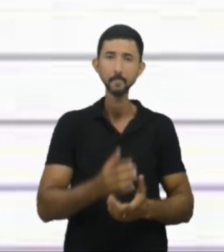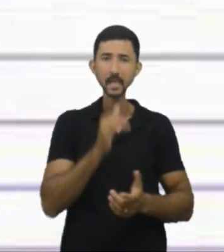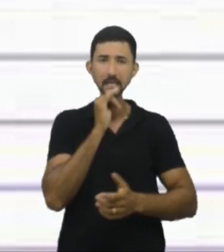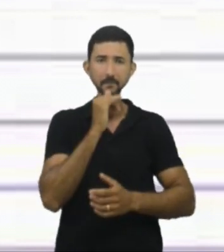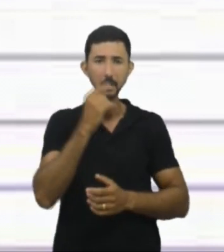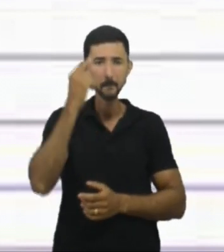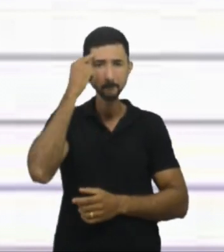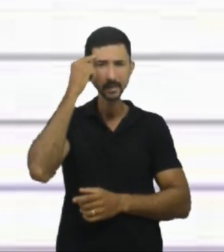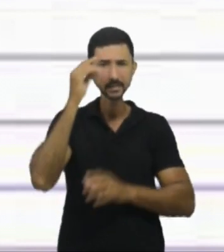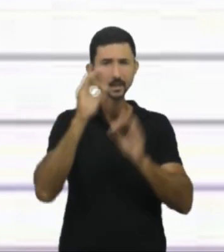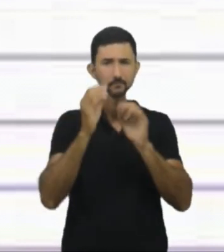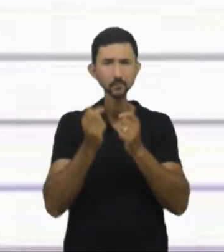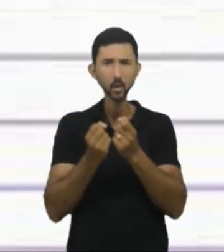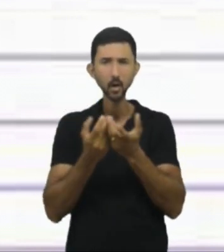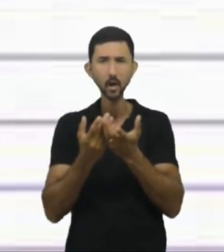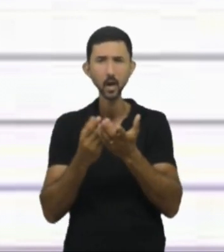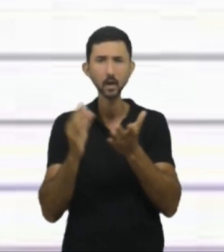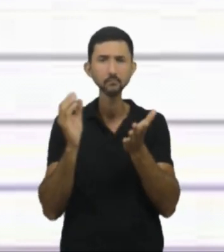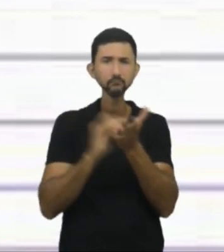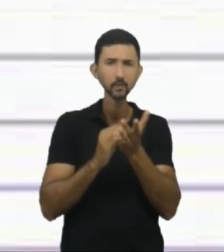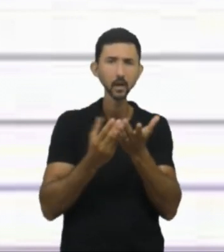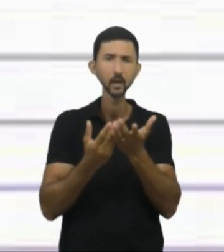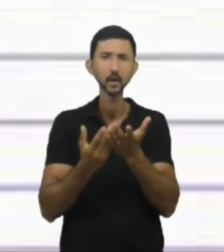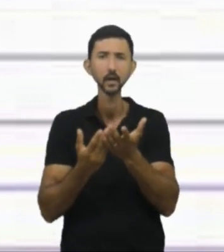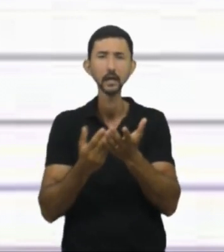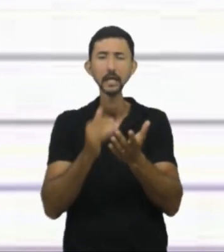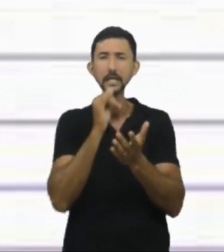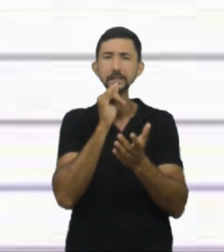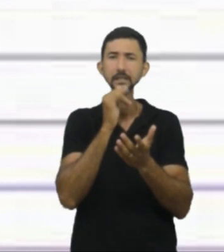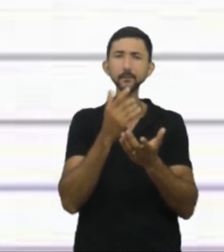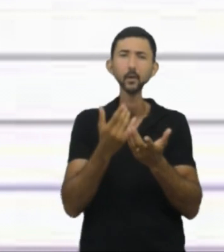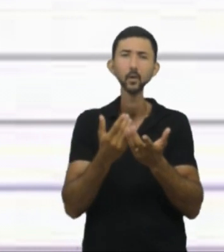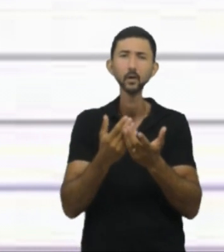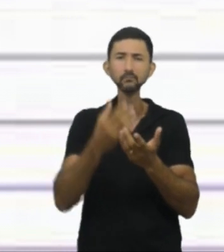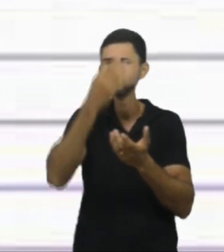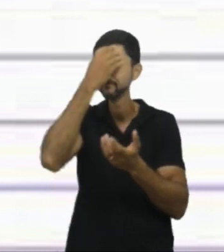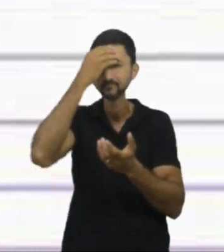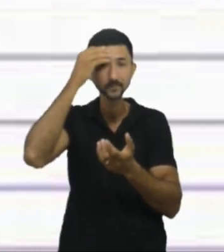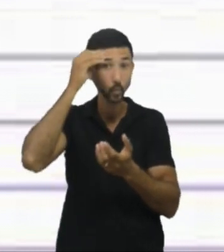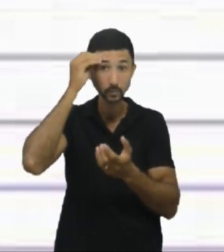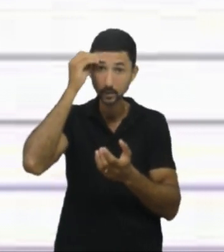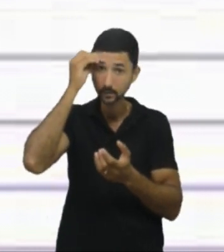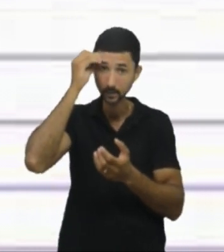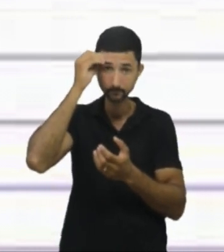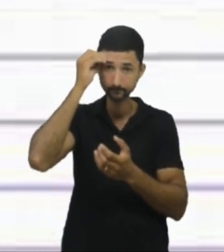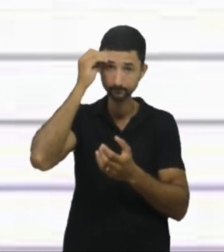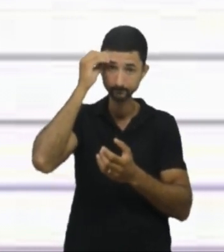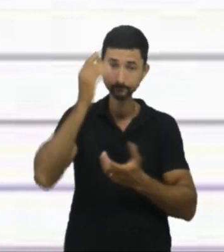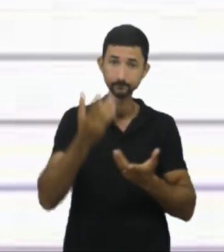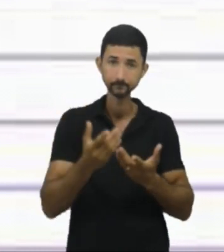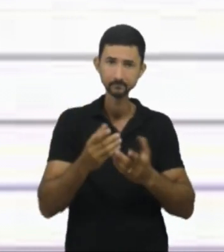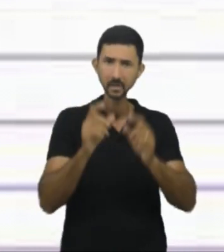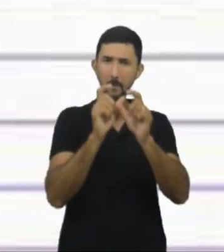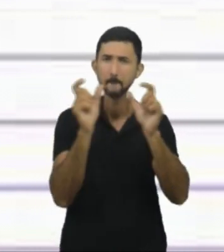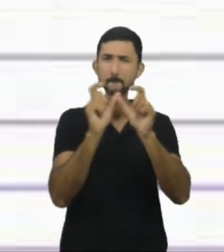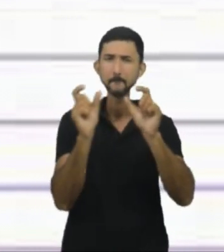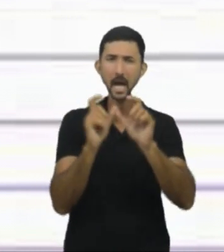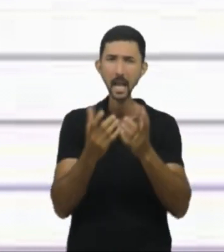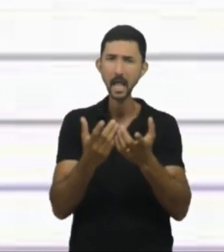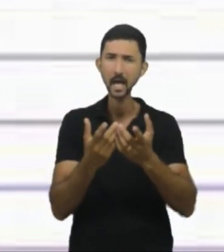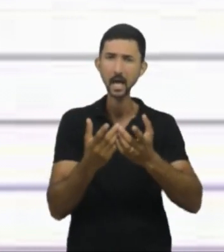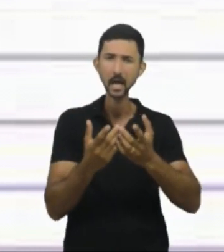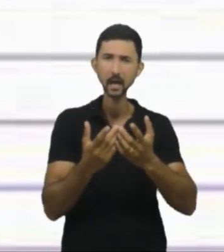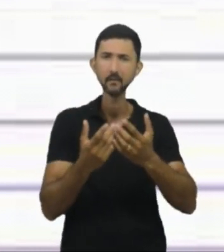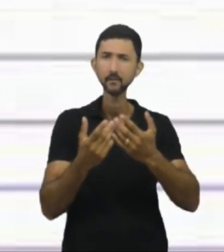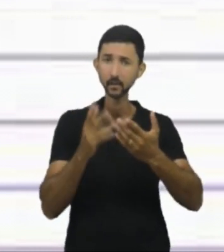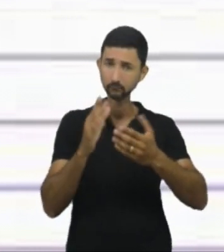a forma, uma expressão que às vezes nós usamos, para você não esquecer, não são palavras que não são do